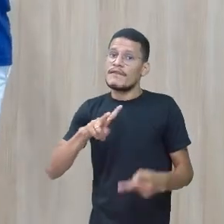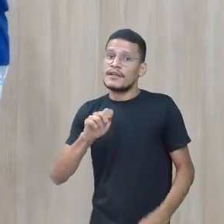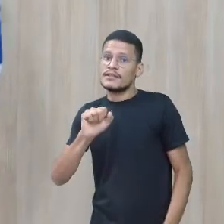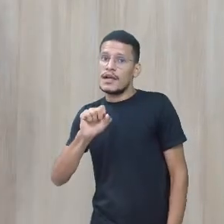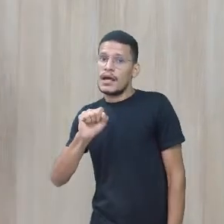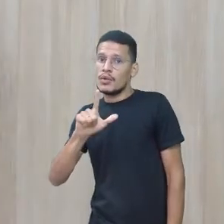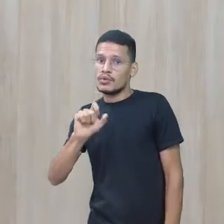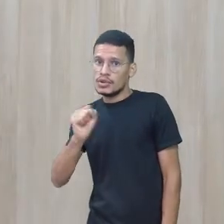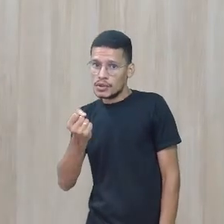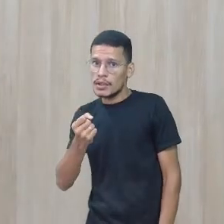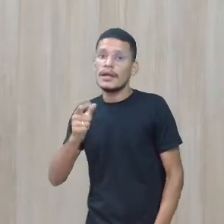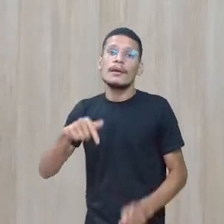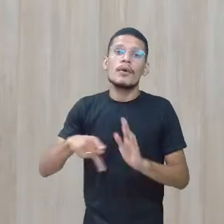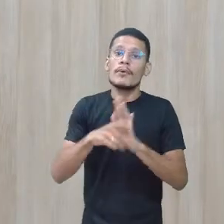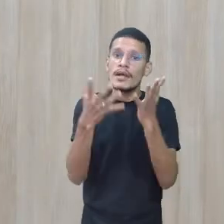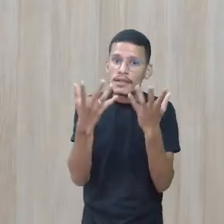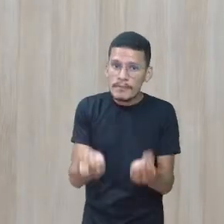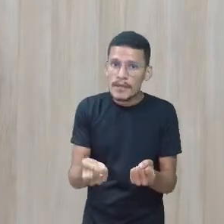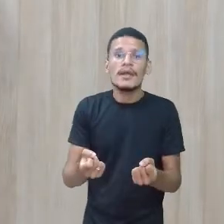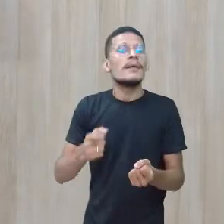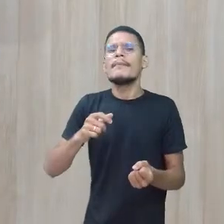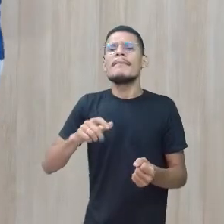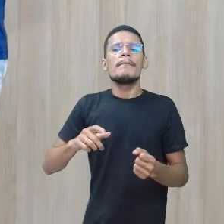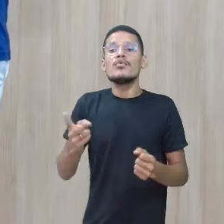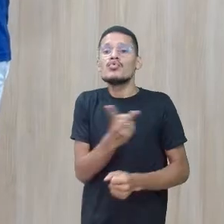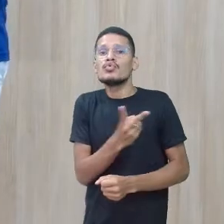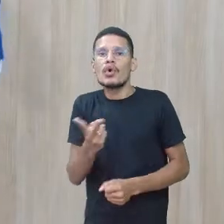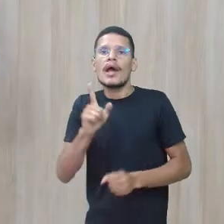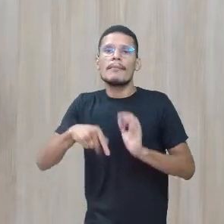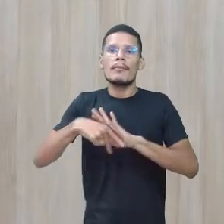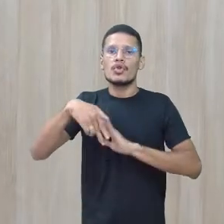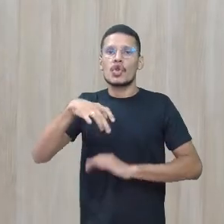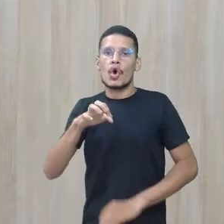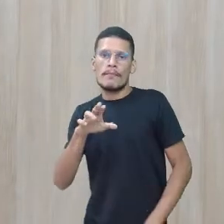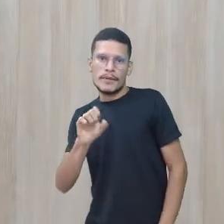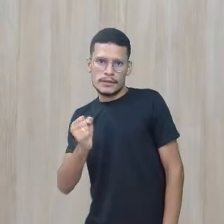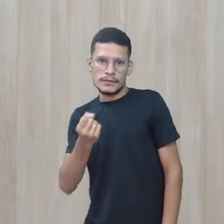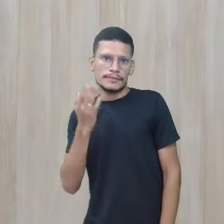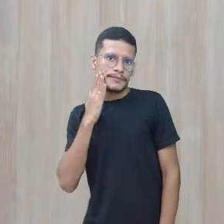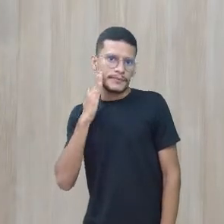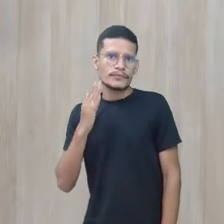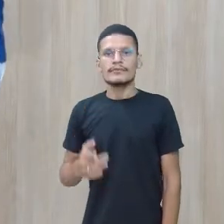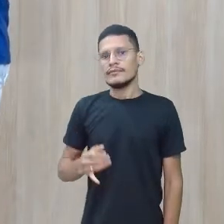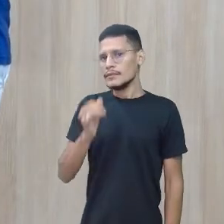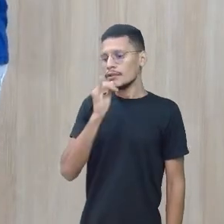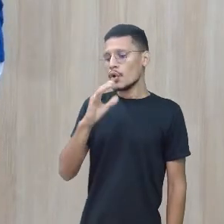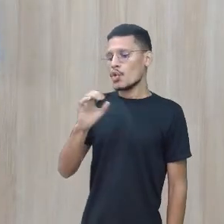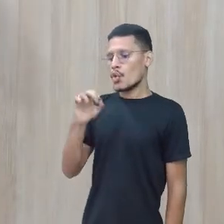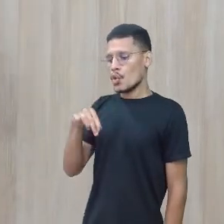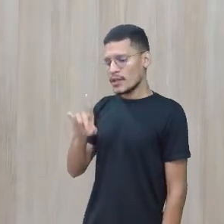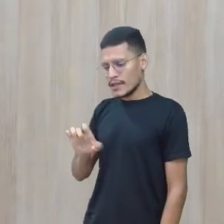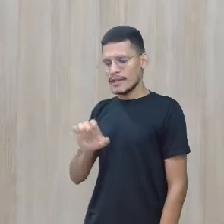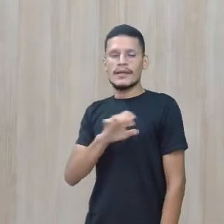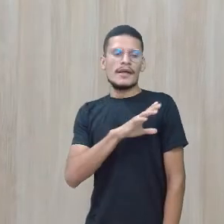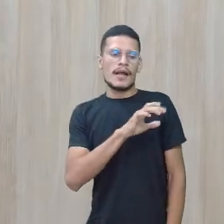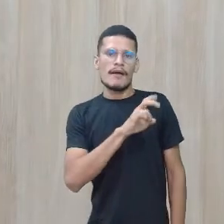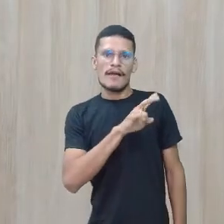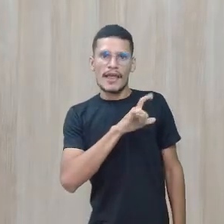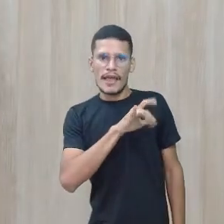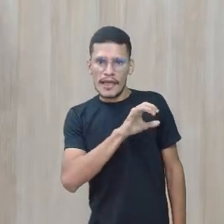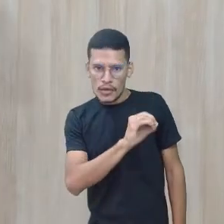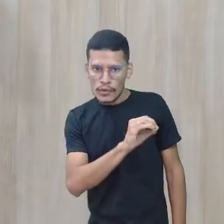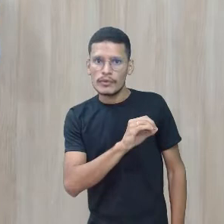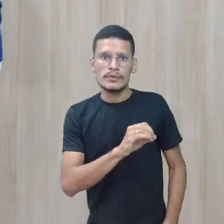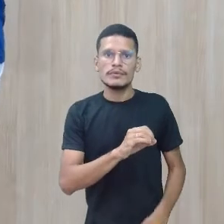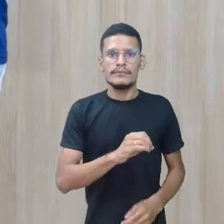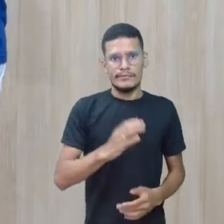suzeranos e vassalos eram todos nobres. Tipo, um duque e um cavaleiro, um conde e um cavaleiro,